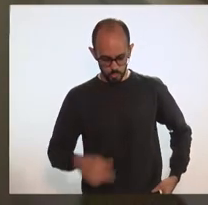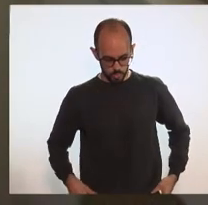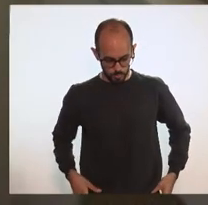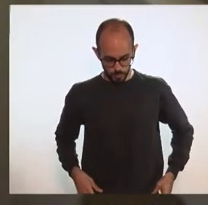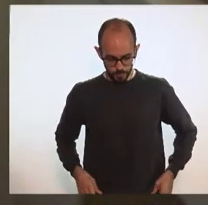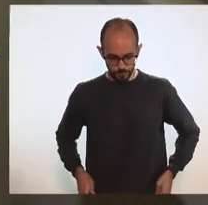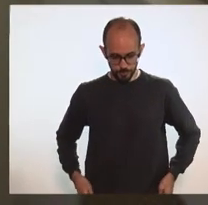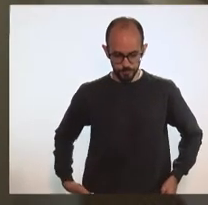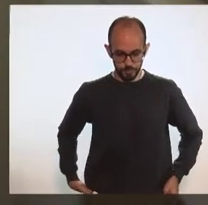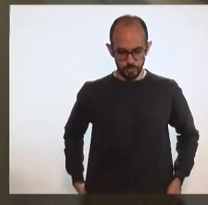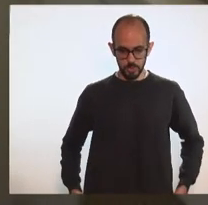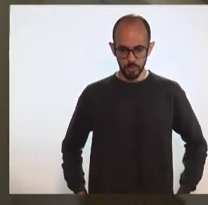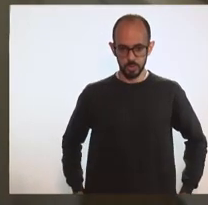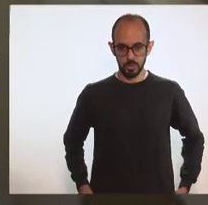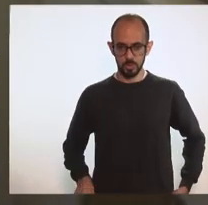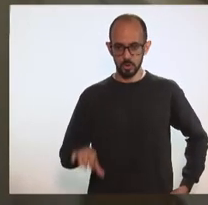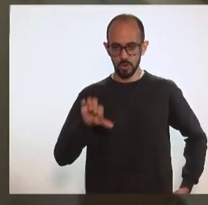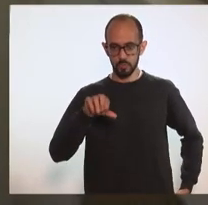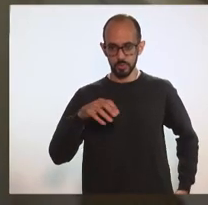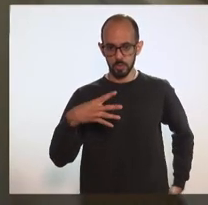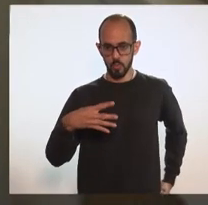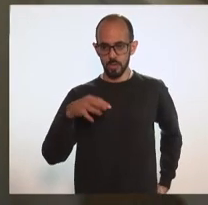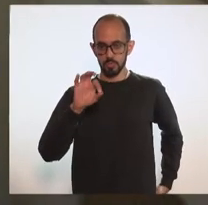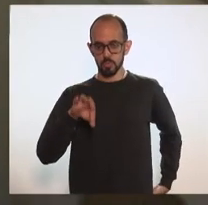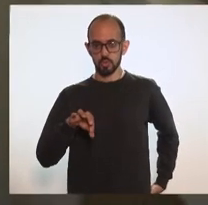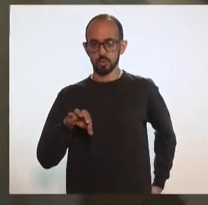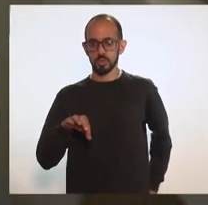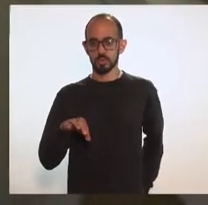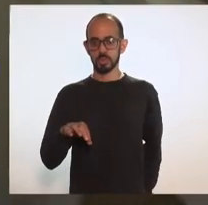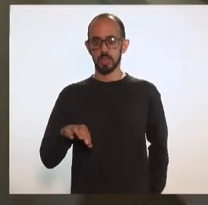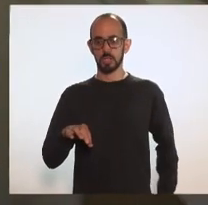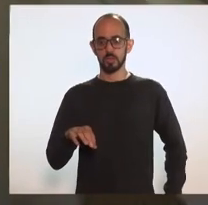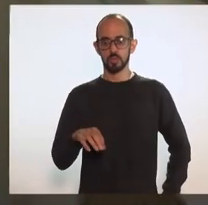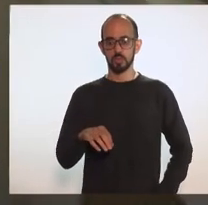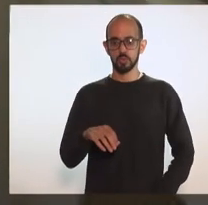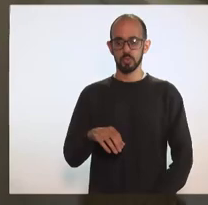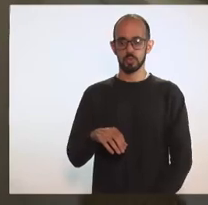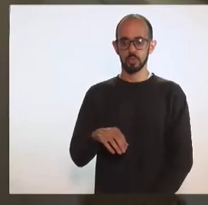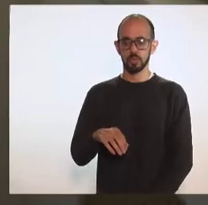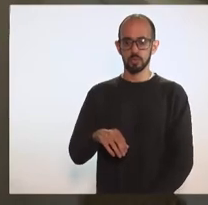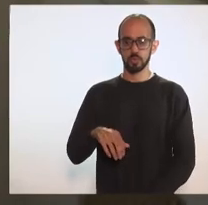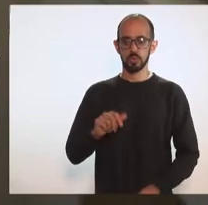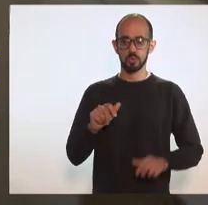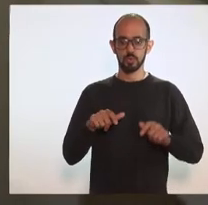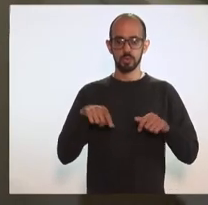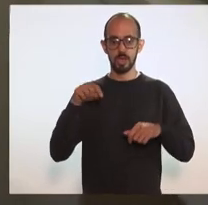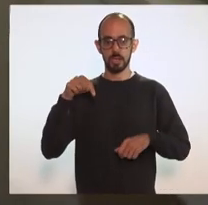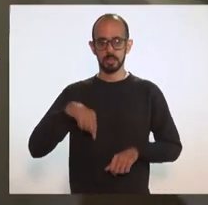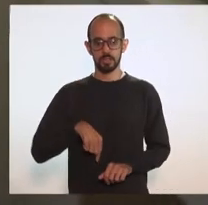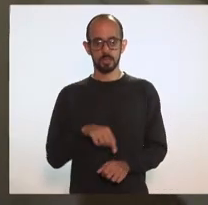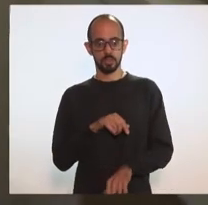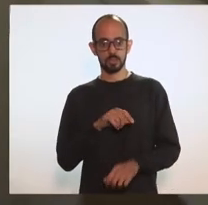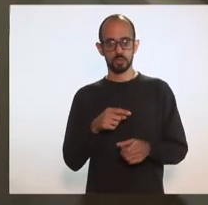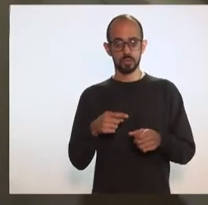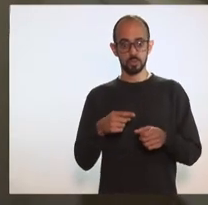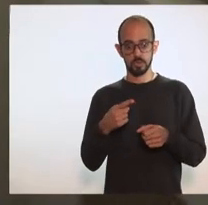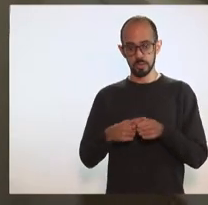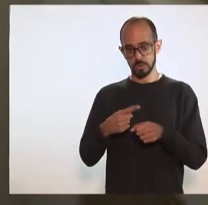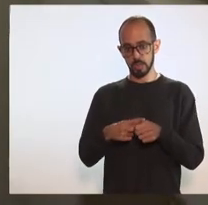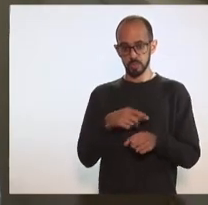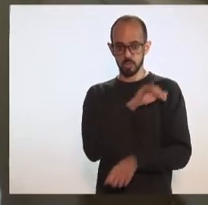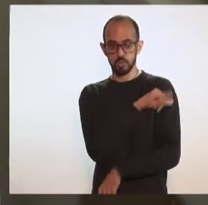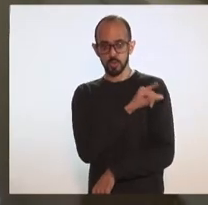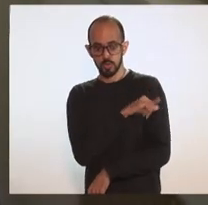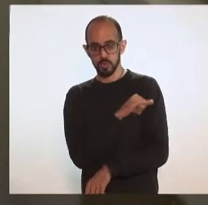em 94 por cento dos leite juntem da capital e do município de Caxias